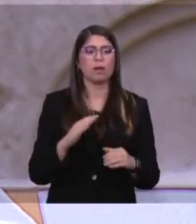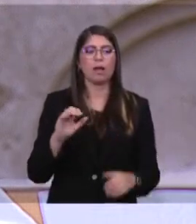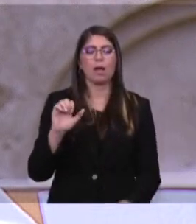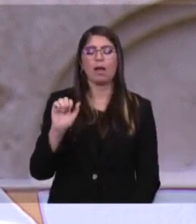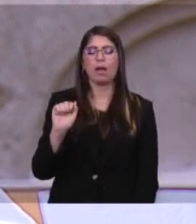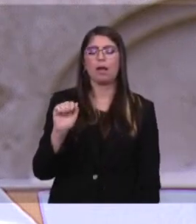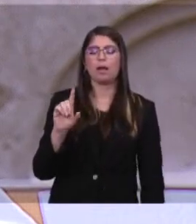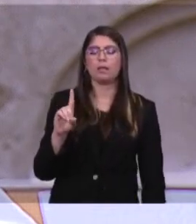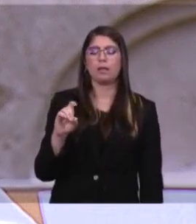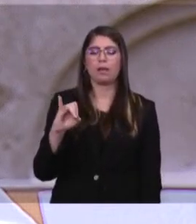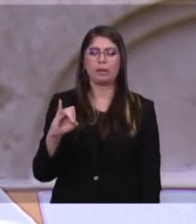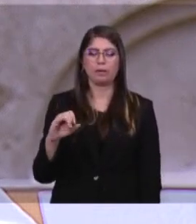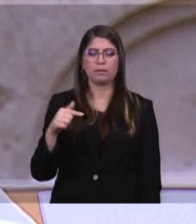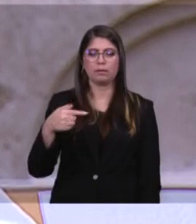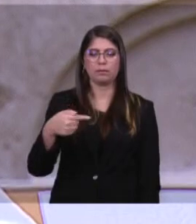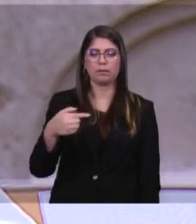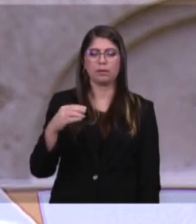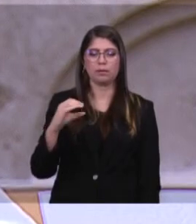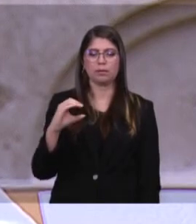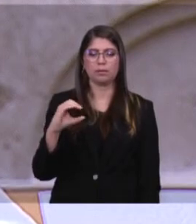de inconstitucionalidade